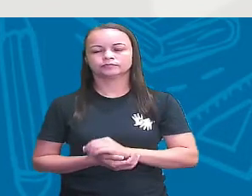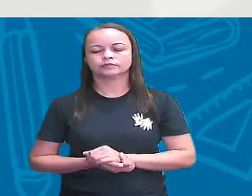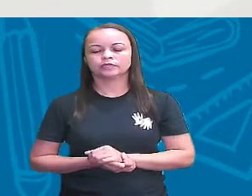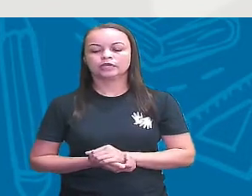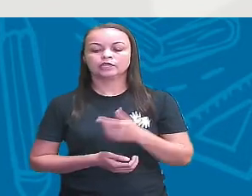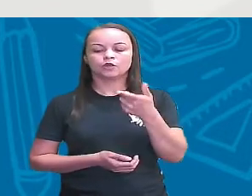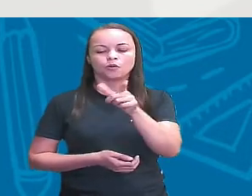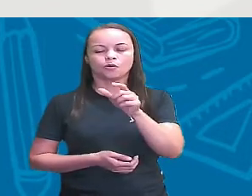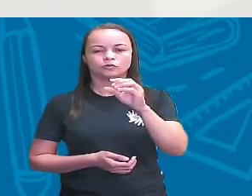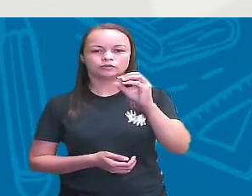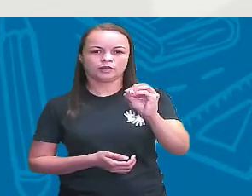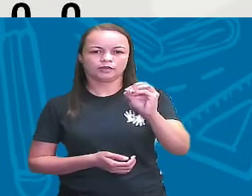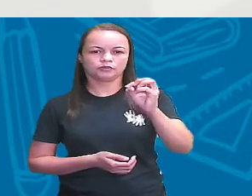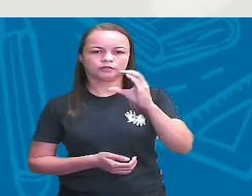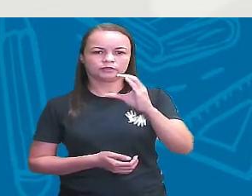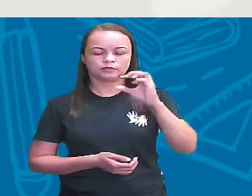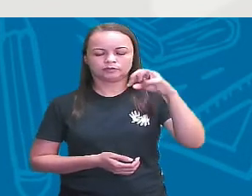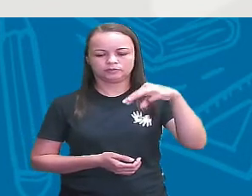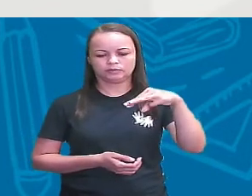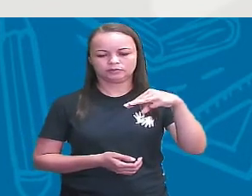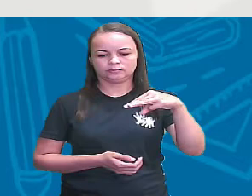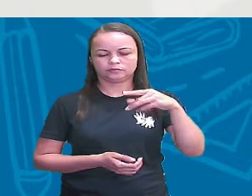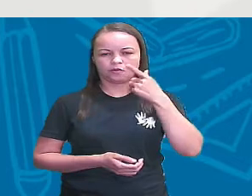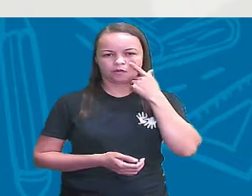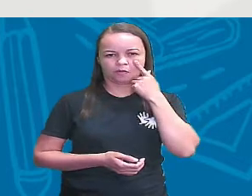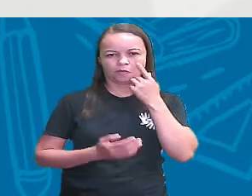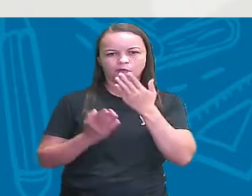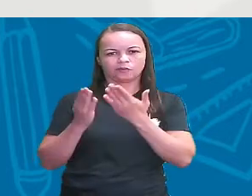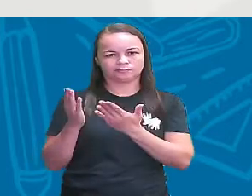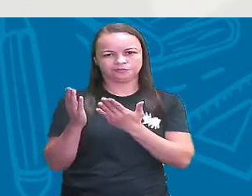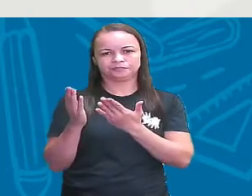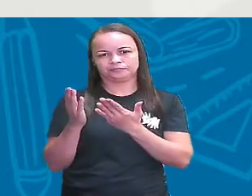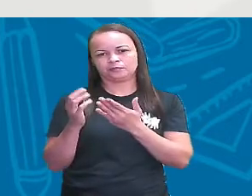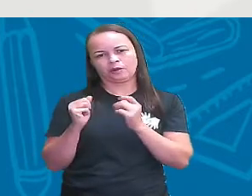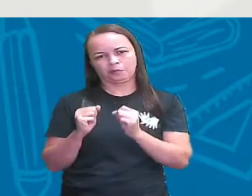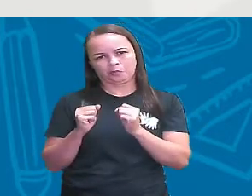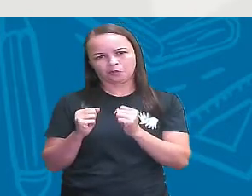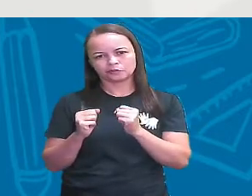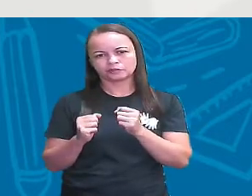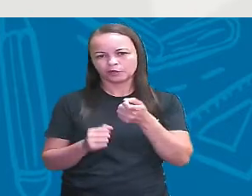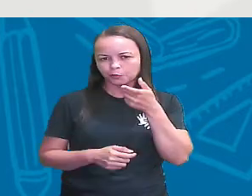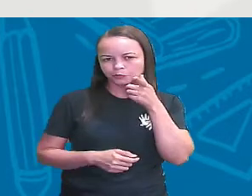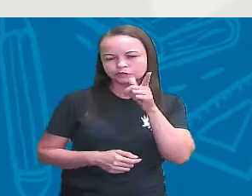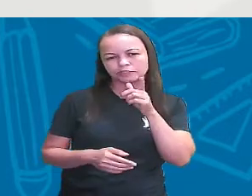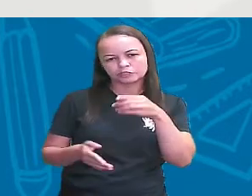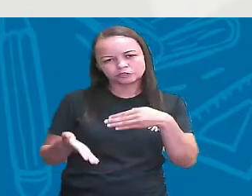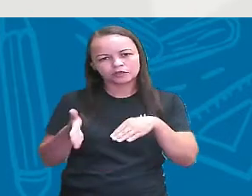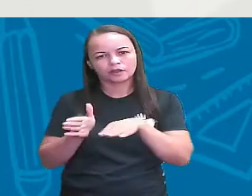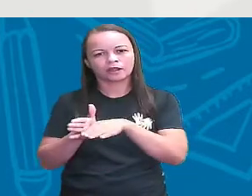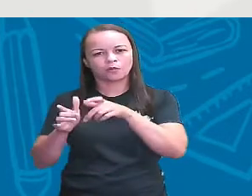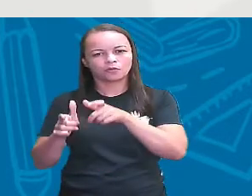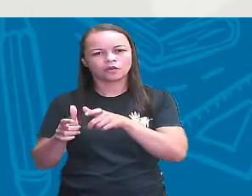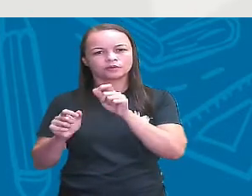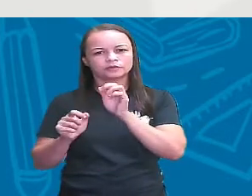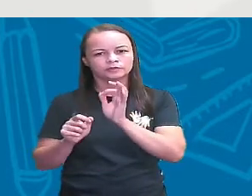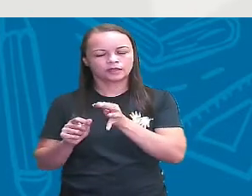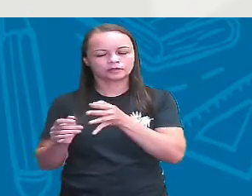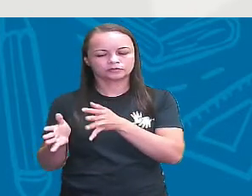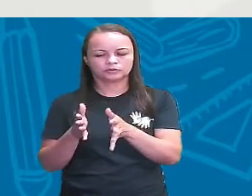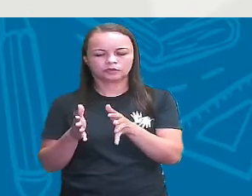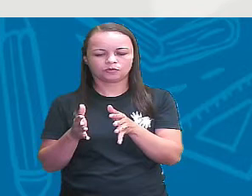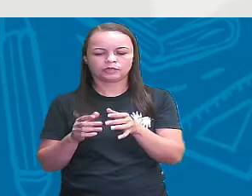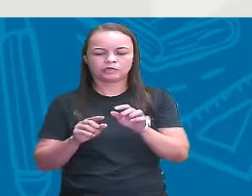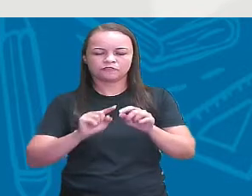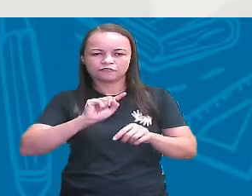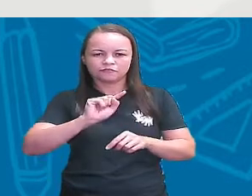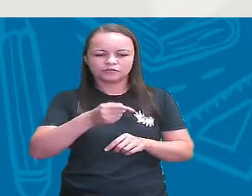em centímetro, para eu poder alcançar essa casa. E aí eu vou arrastar a minha